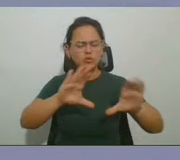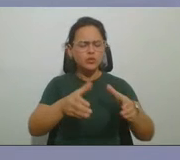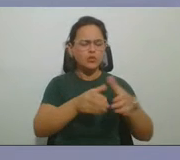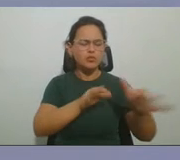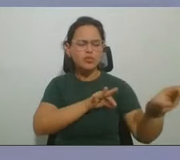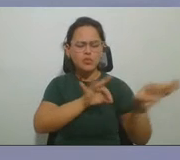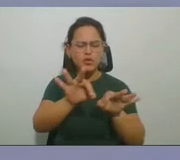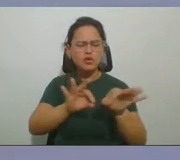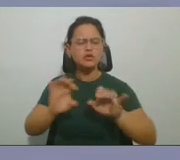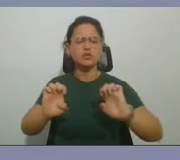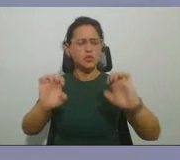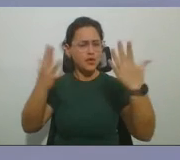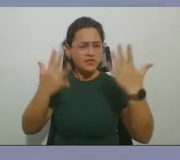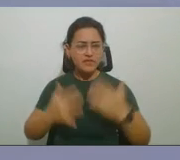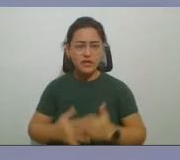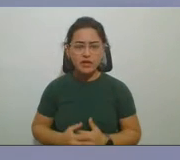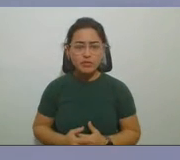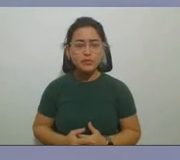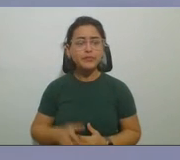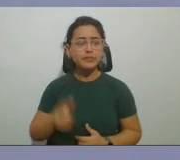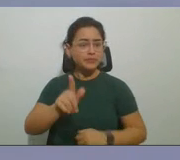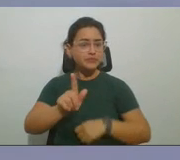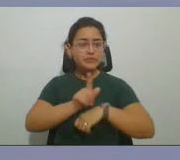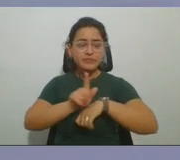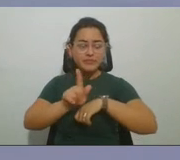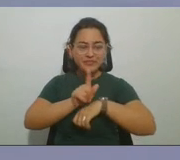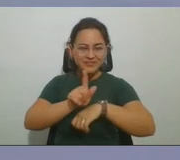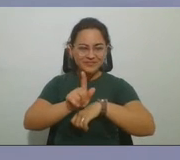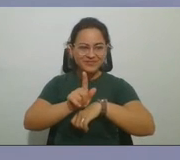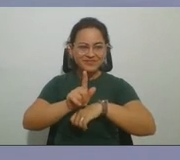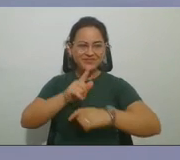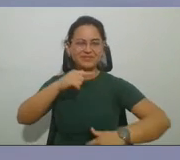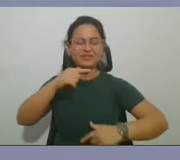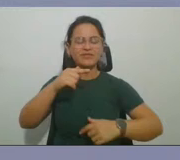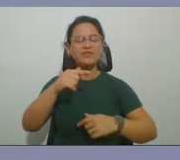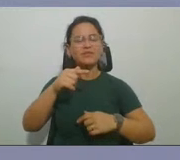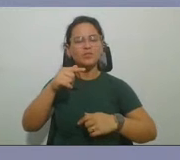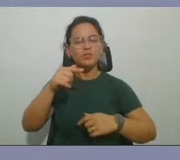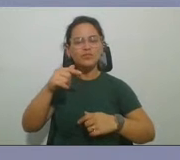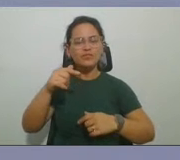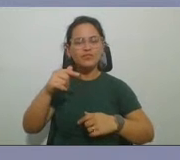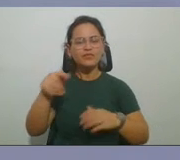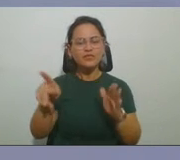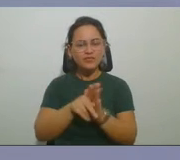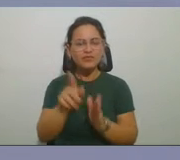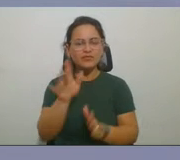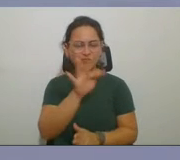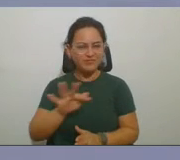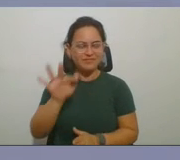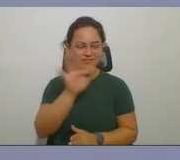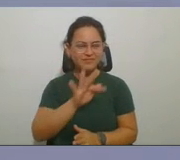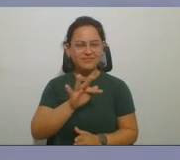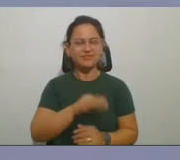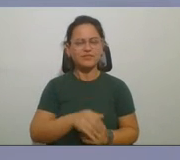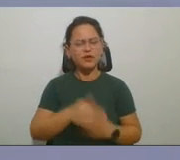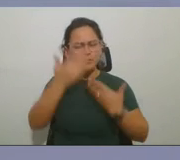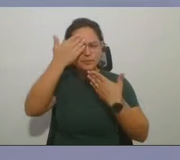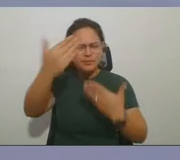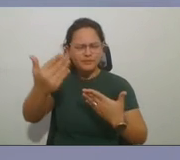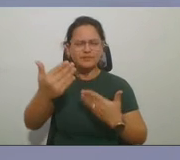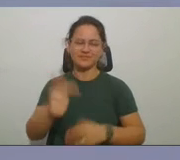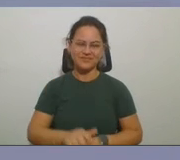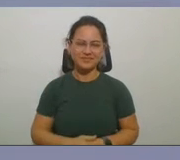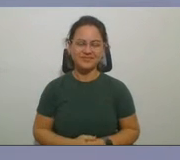representando a gestão no apoio institucional a esse evento. Gratidão, Marcelo, mais uma vez.